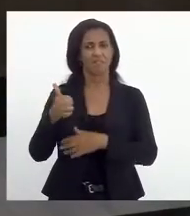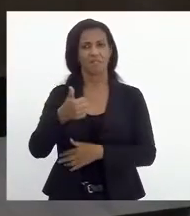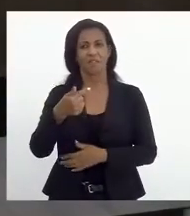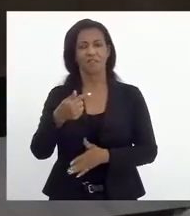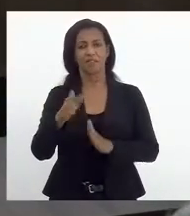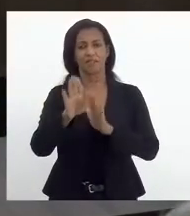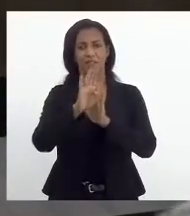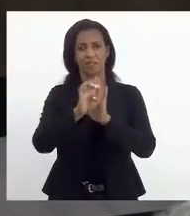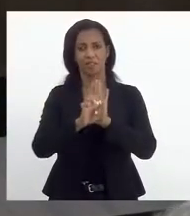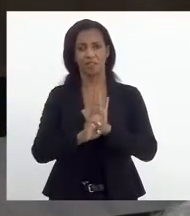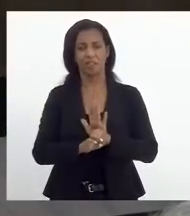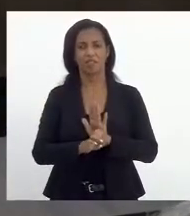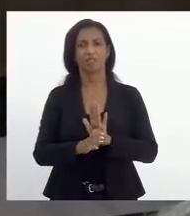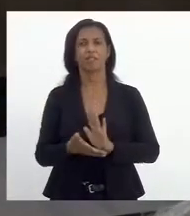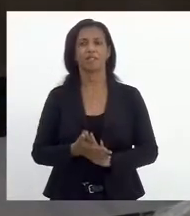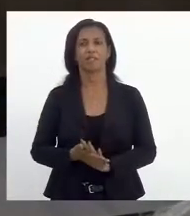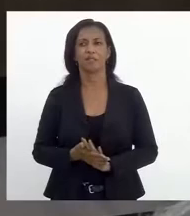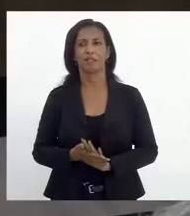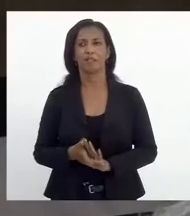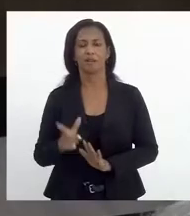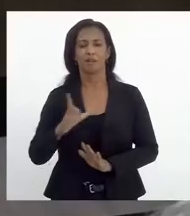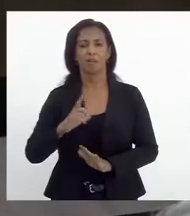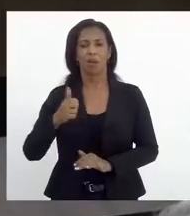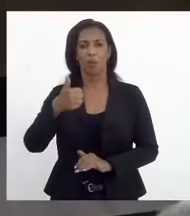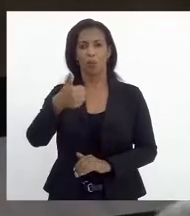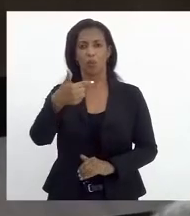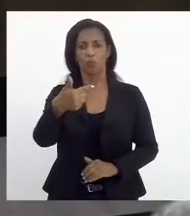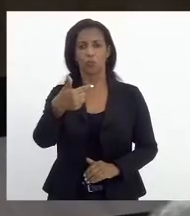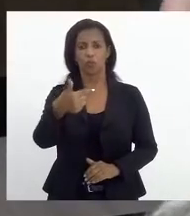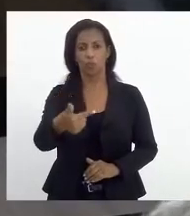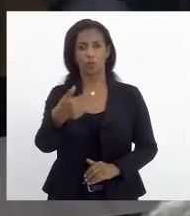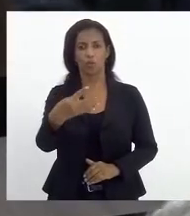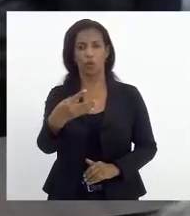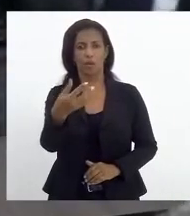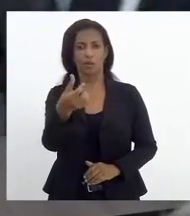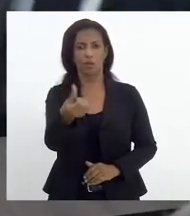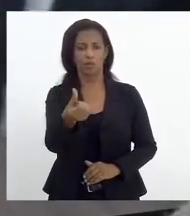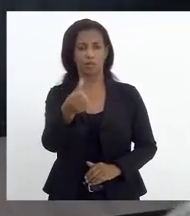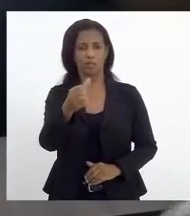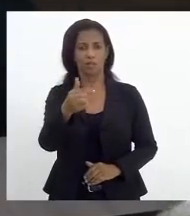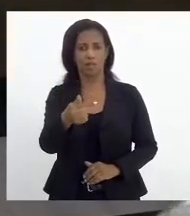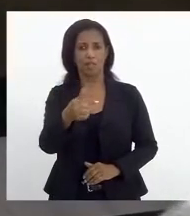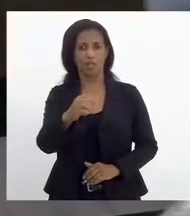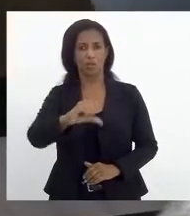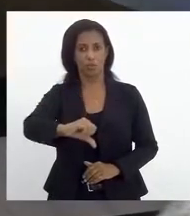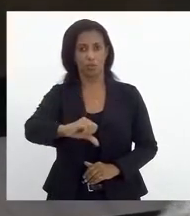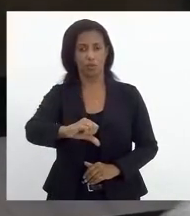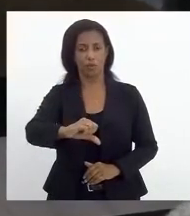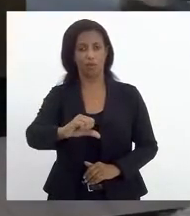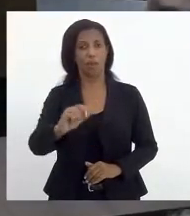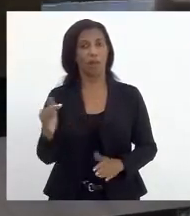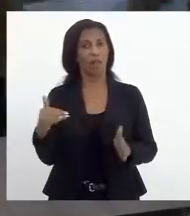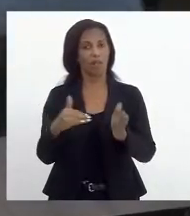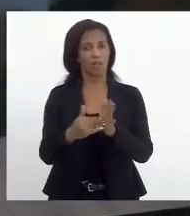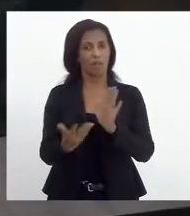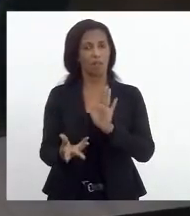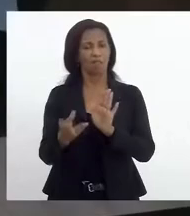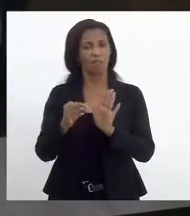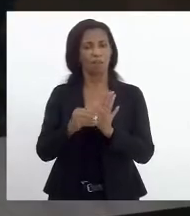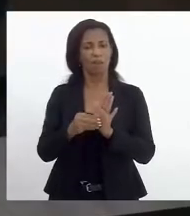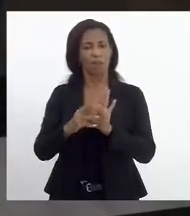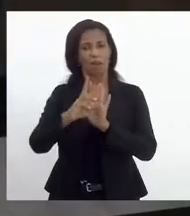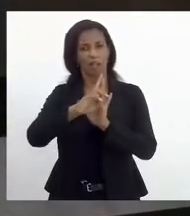17 emendas. A emenda 1, 2, 4, 6, 7 e 9 adequam o projeto às